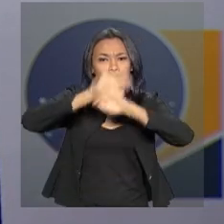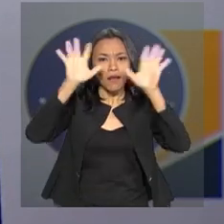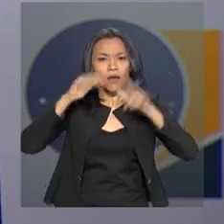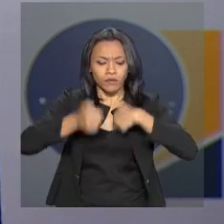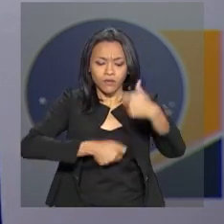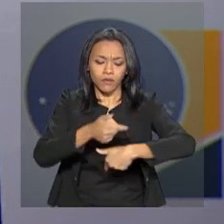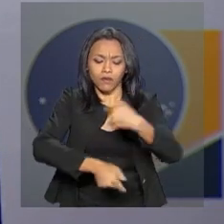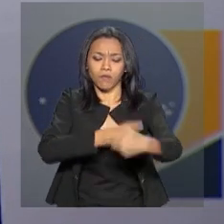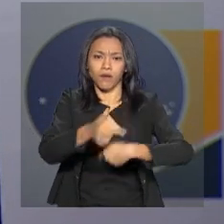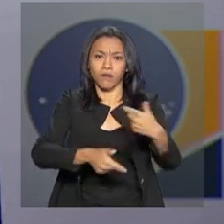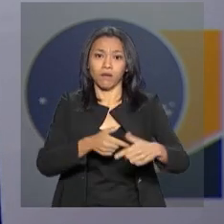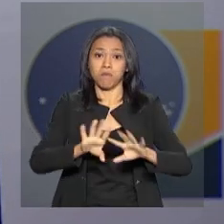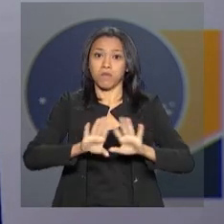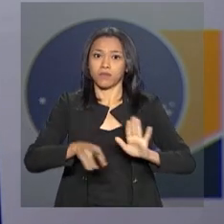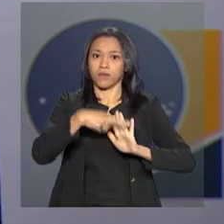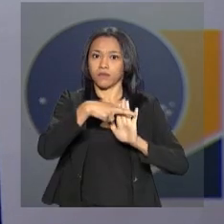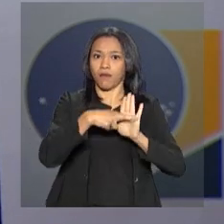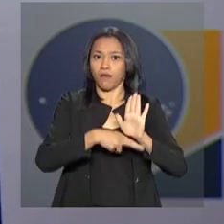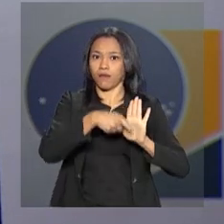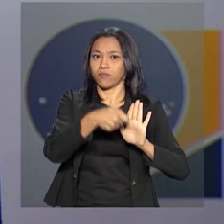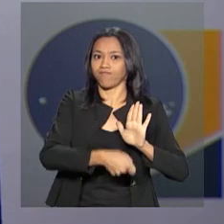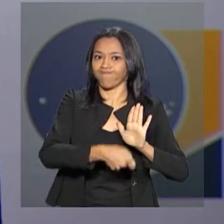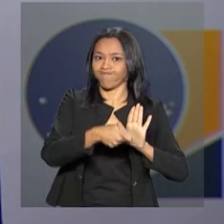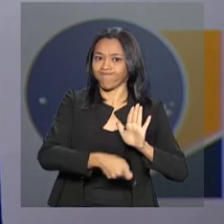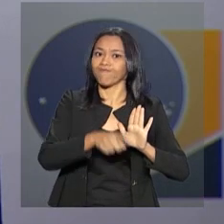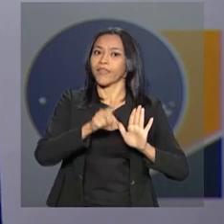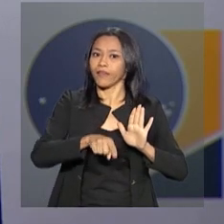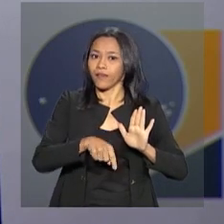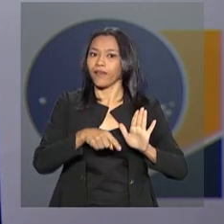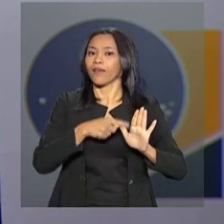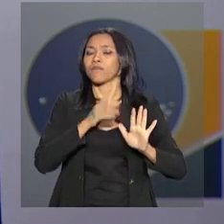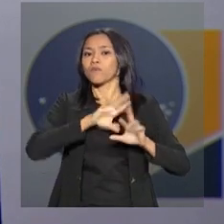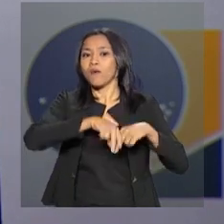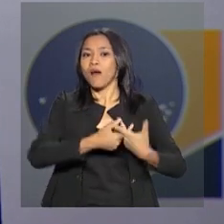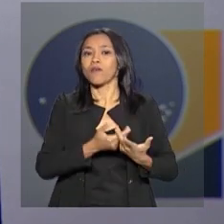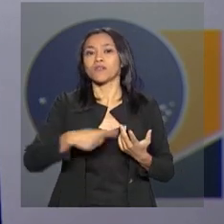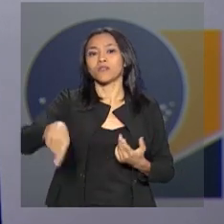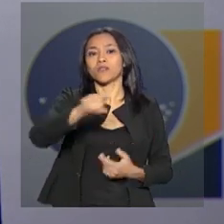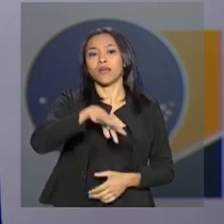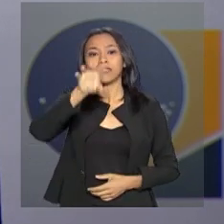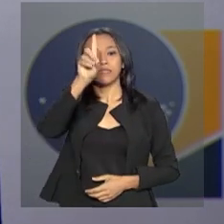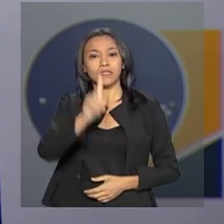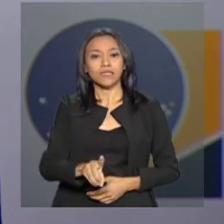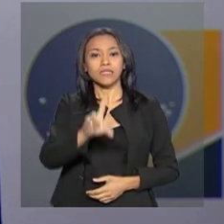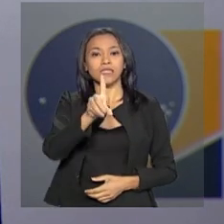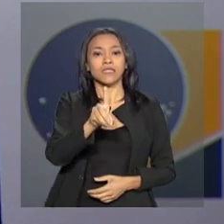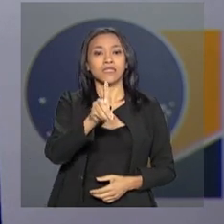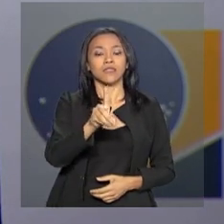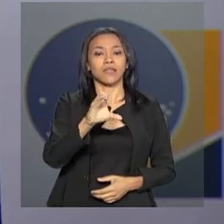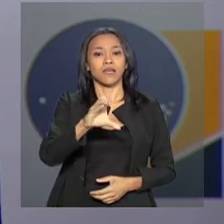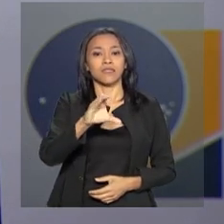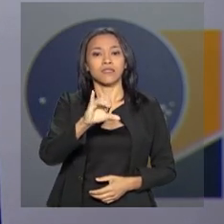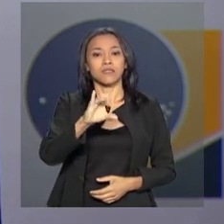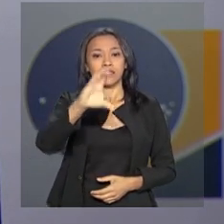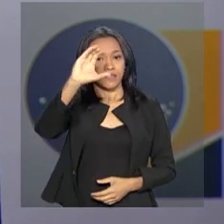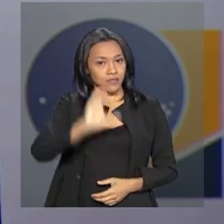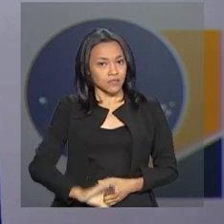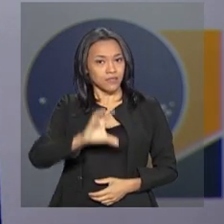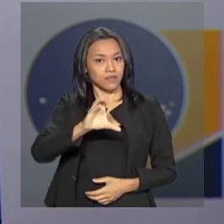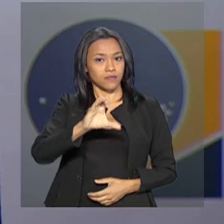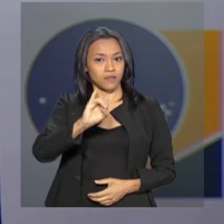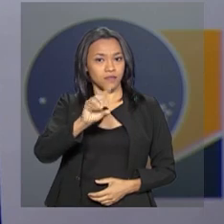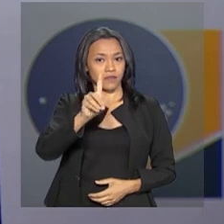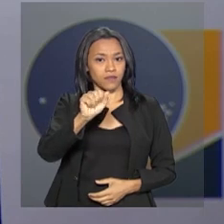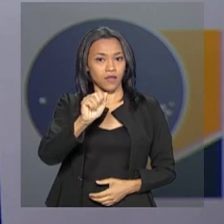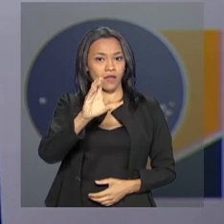a exigência que foi fruto de exercício da cidadania, repito, ela